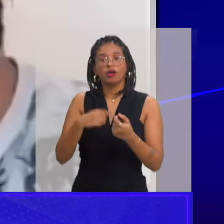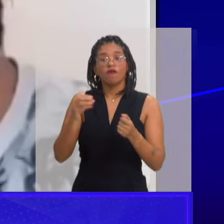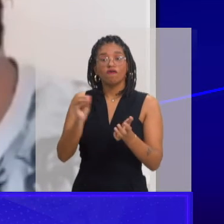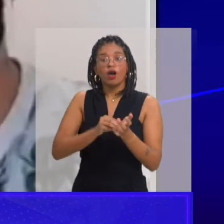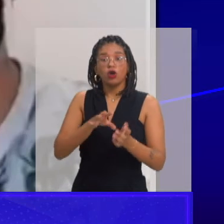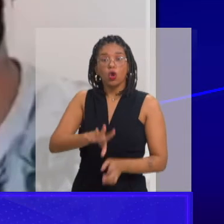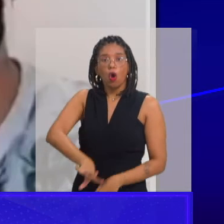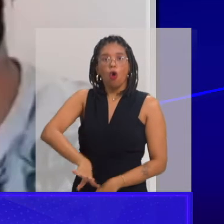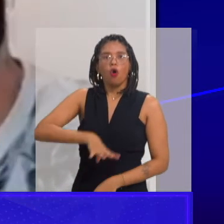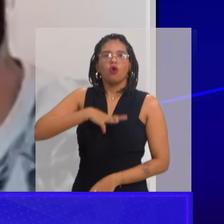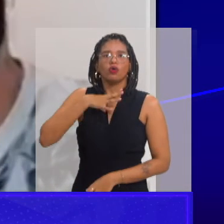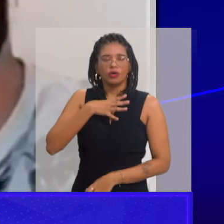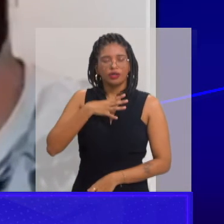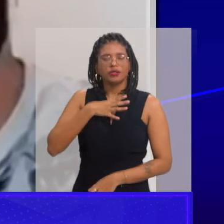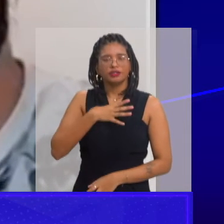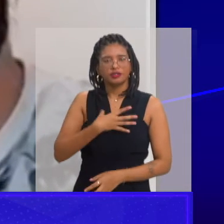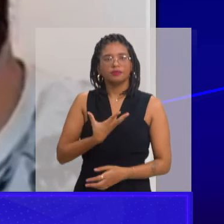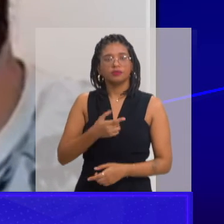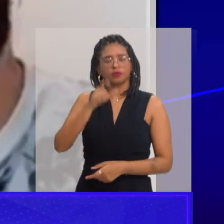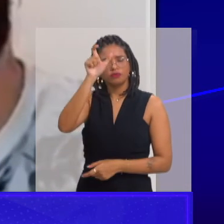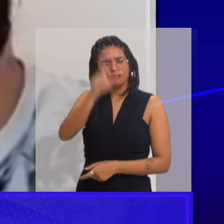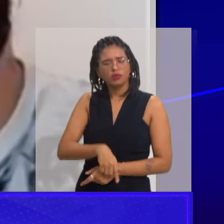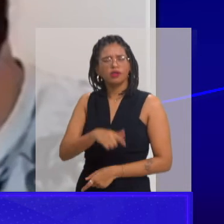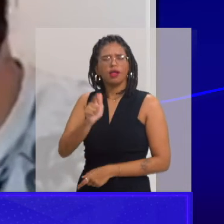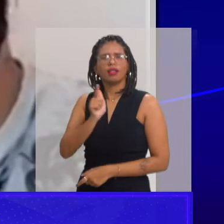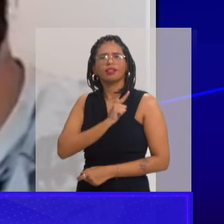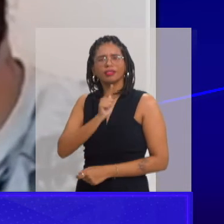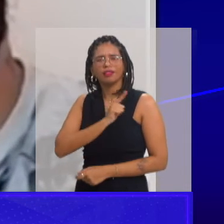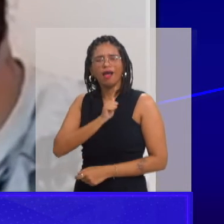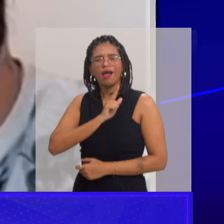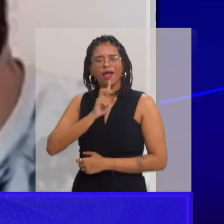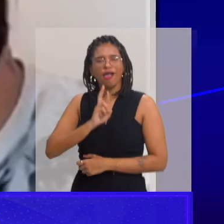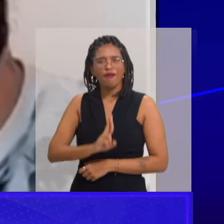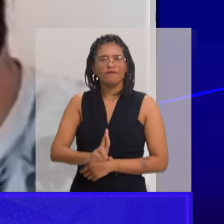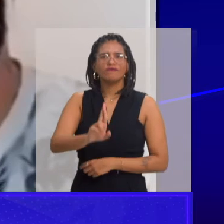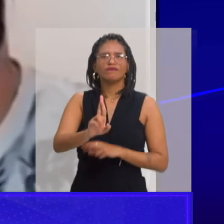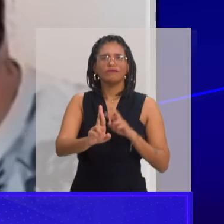adolescentes adultos. É ousadia, falta ousadia. E você tem, por